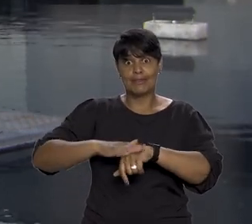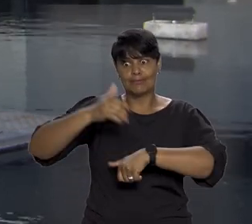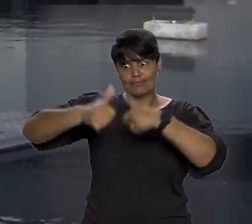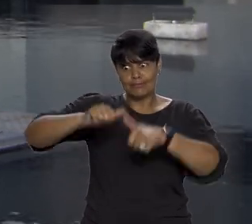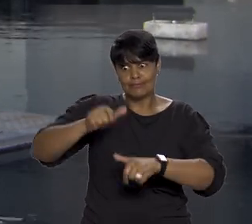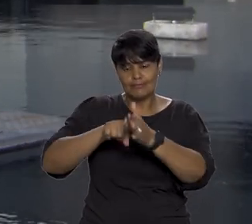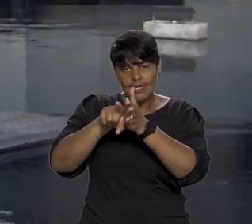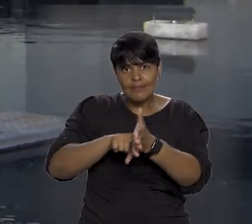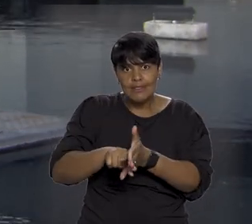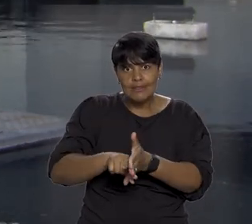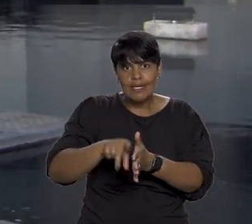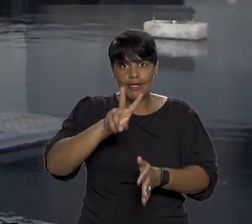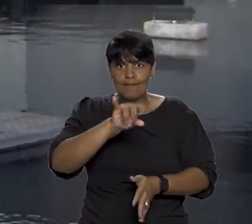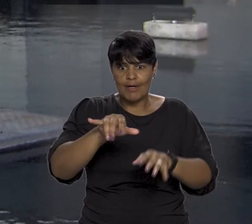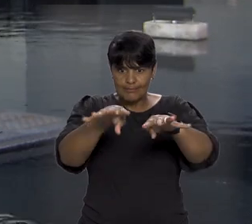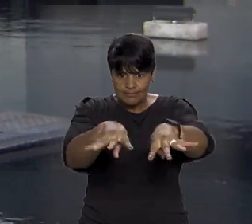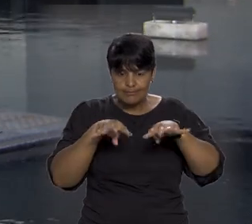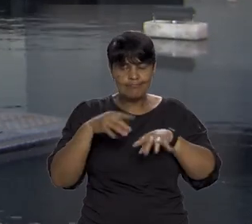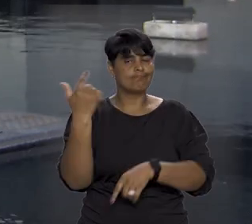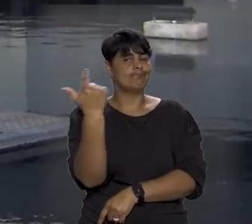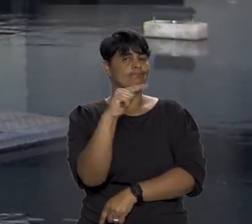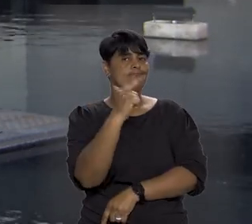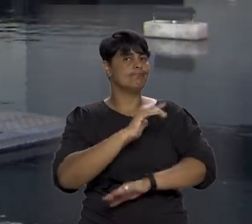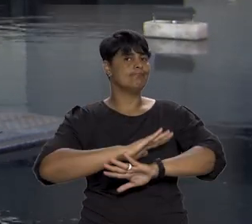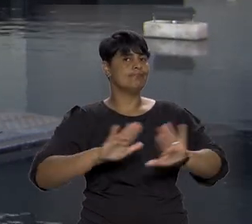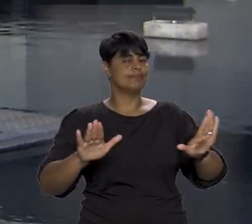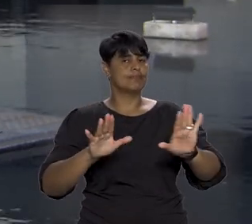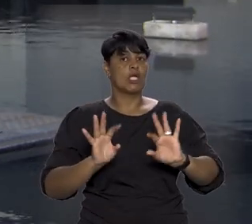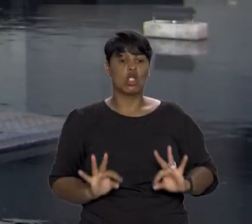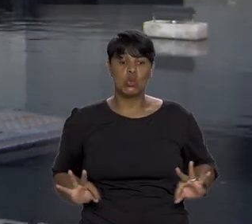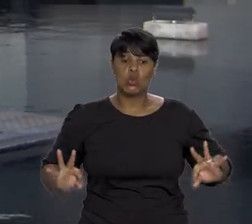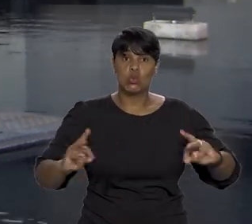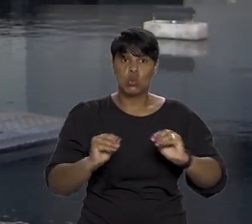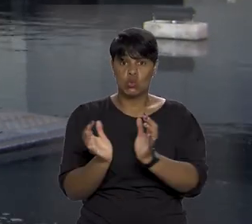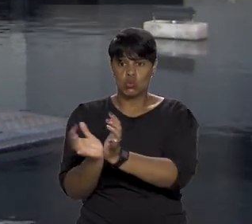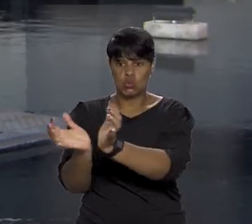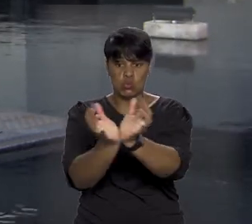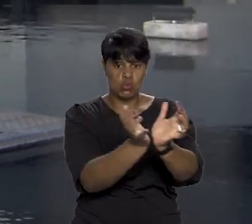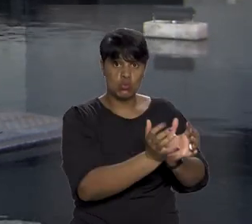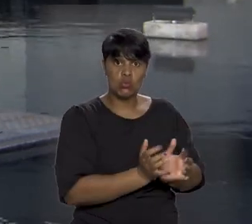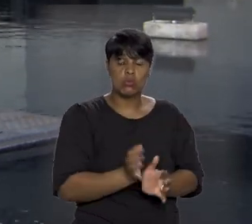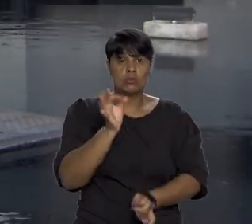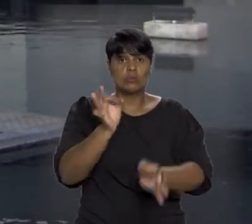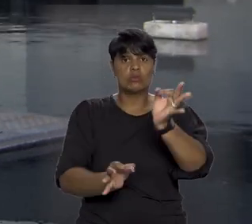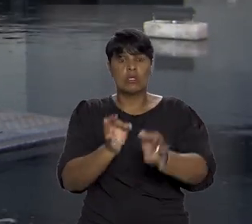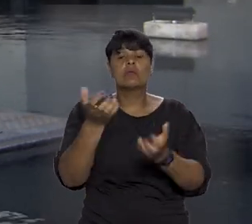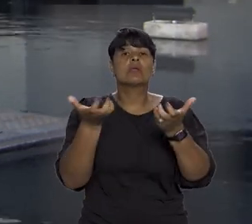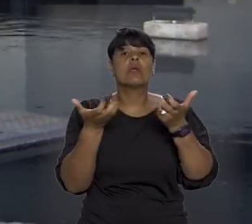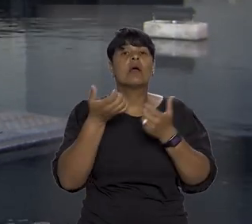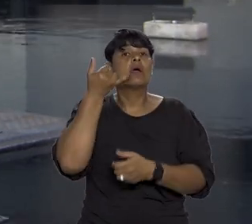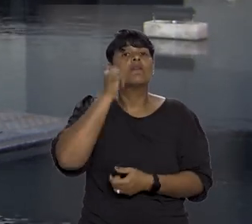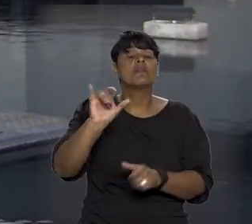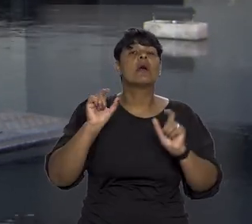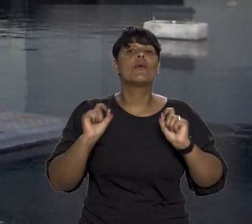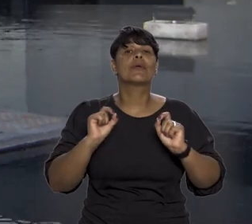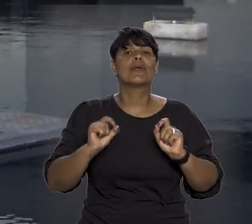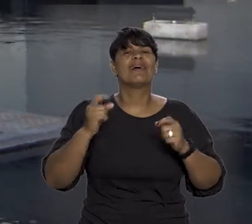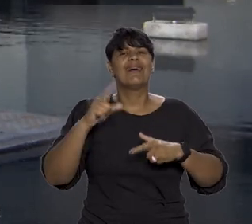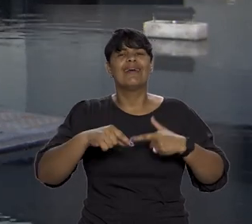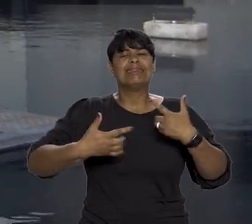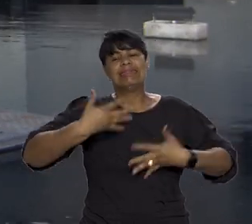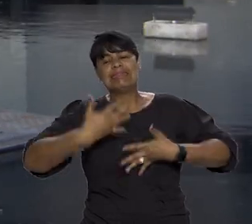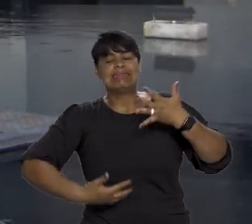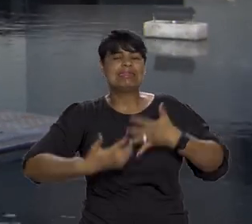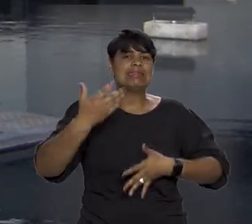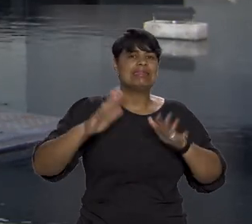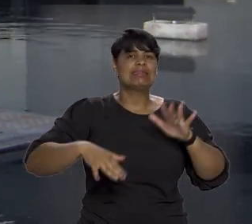de julgamento a medida que vai valer para todos os órgãos julgadores do STJ busca evitar transtornos para advogados e